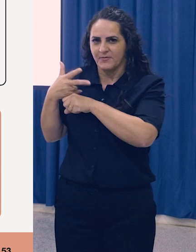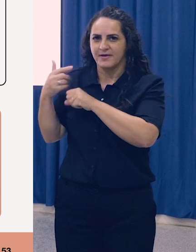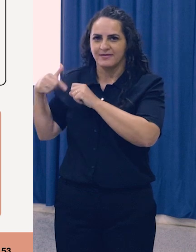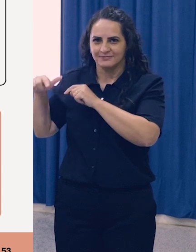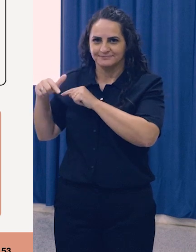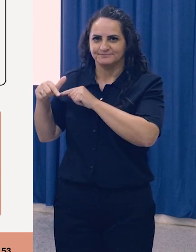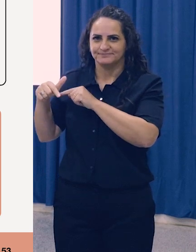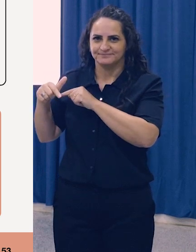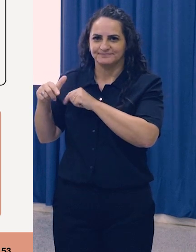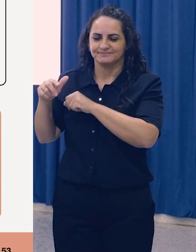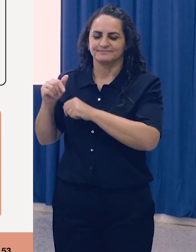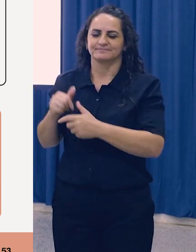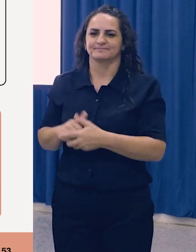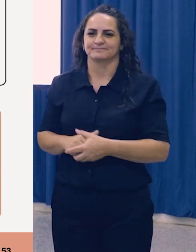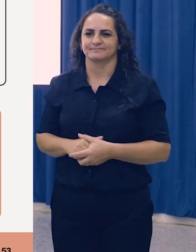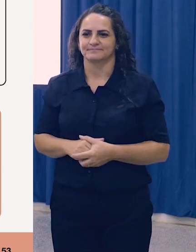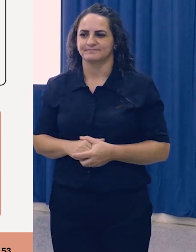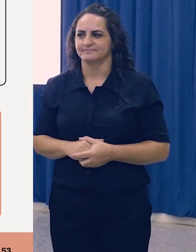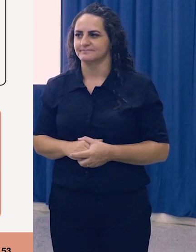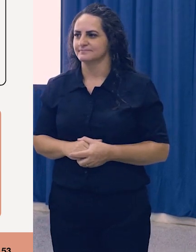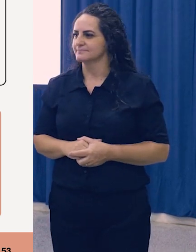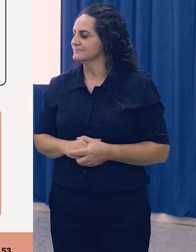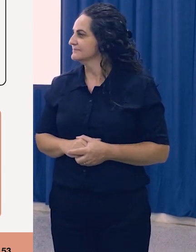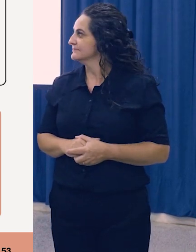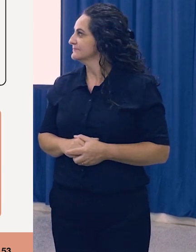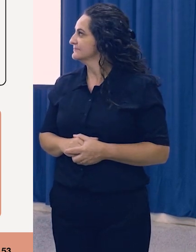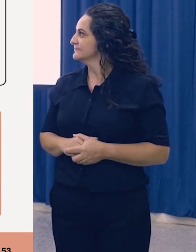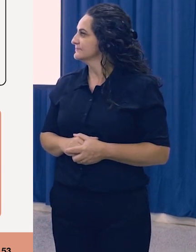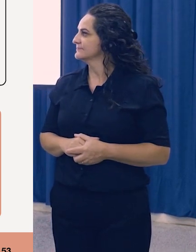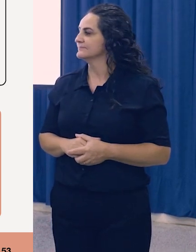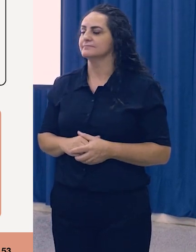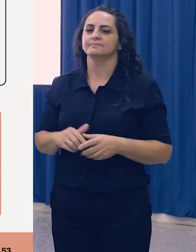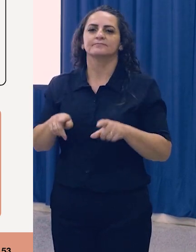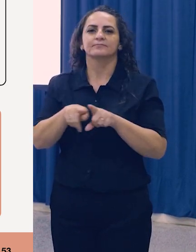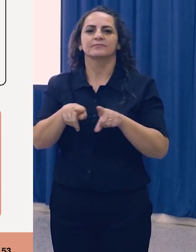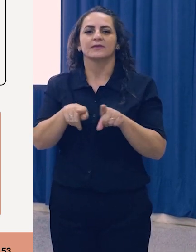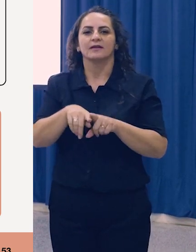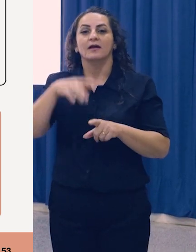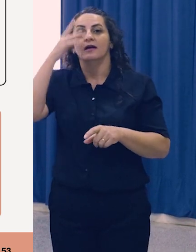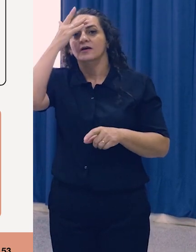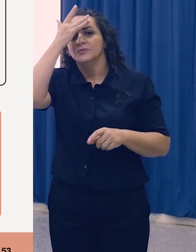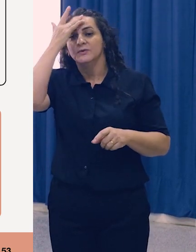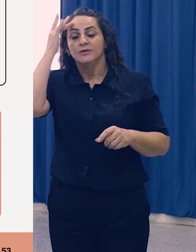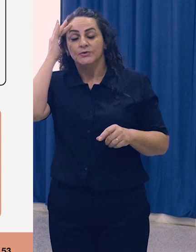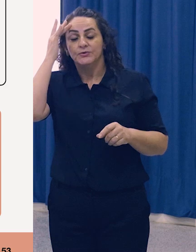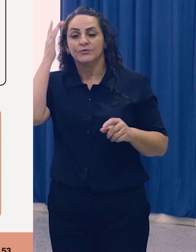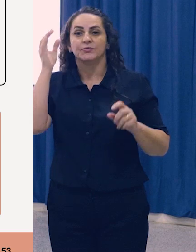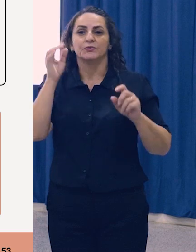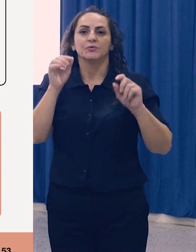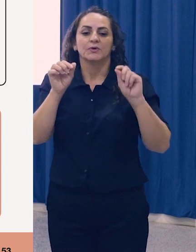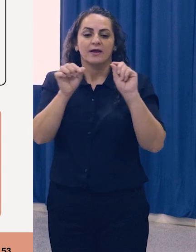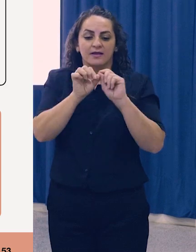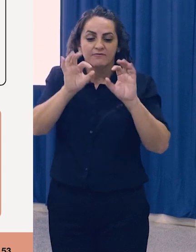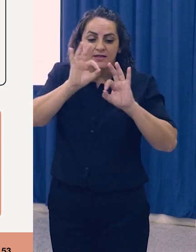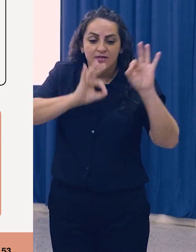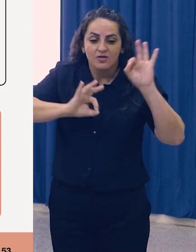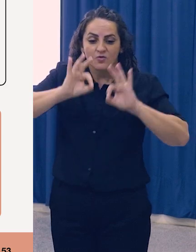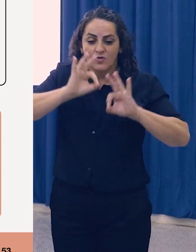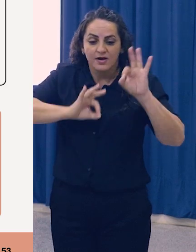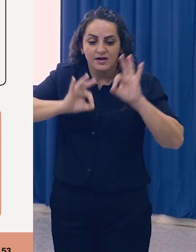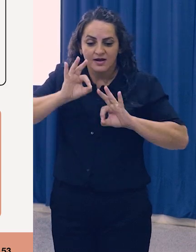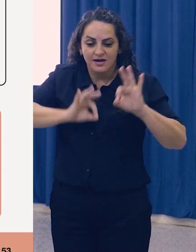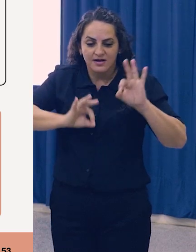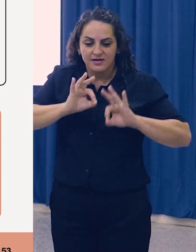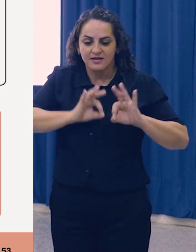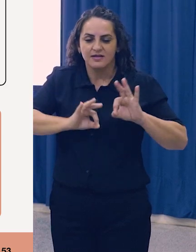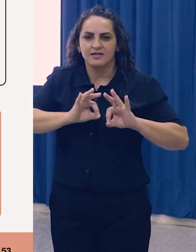para vídeo e seus assistentes. E um editor de vídeo, porque não dá para pedir para o cara que está editando o filme editar